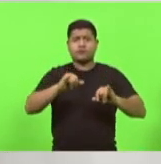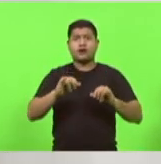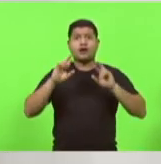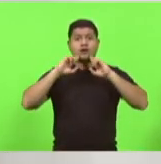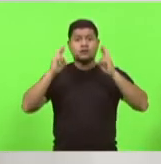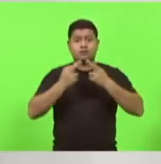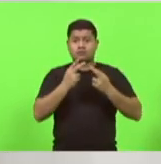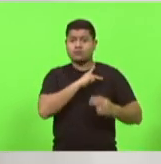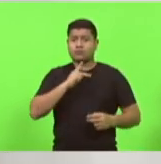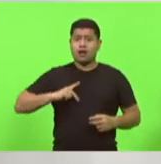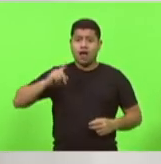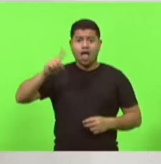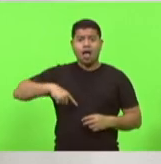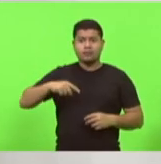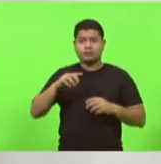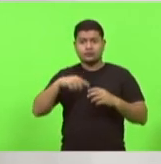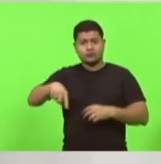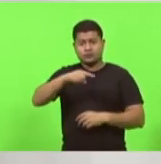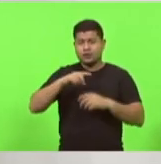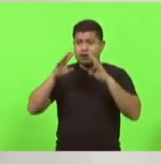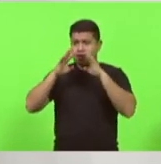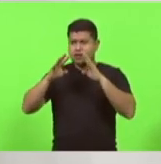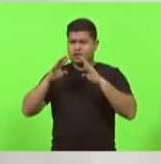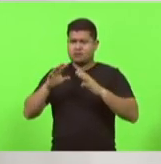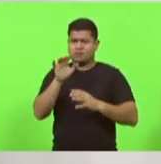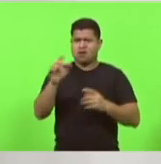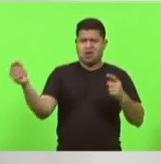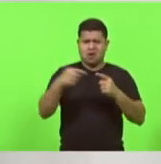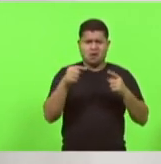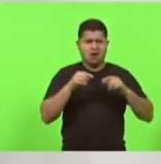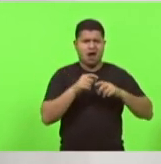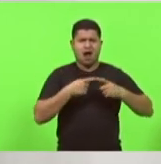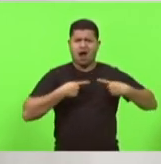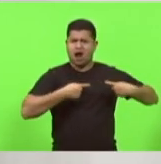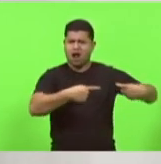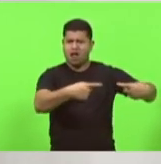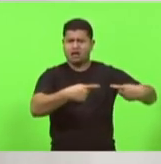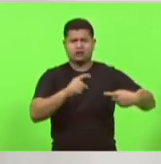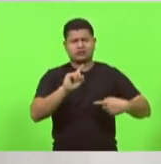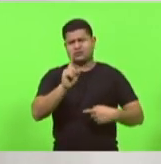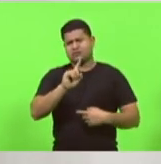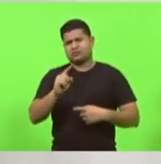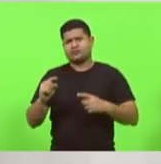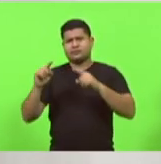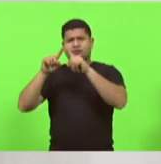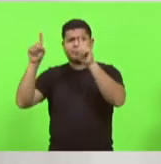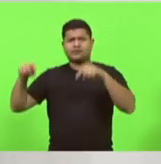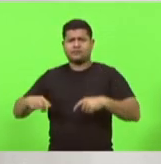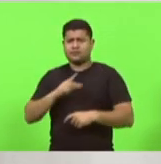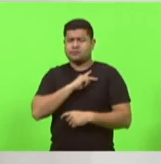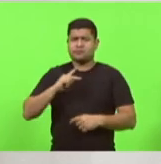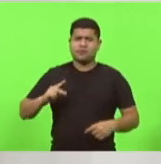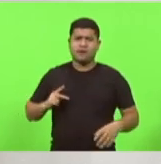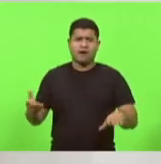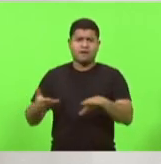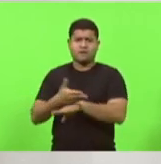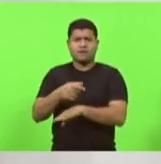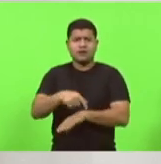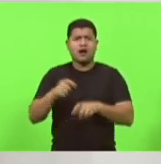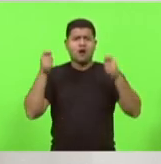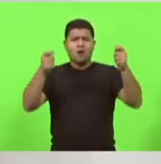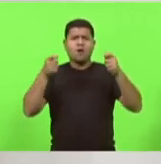ouvir, mas isso aqui não é uma guerra. Nenhum servidor público veio protestar aqui